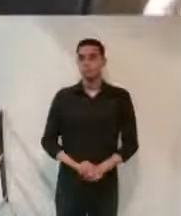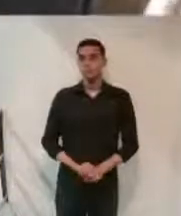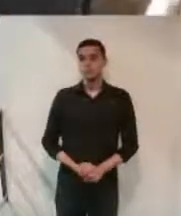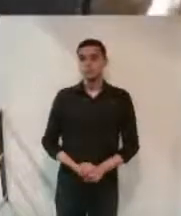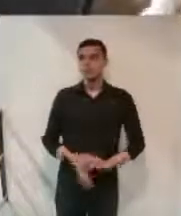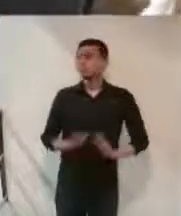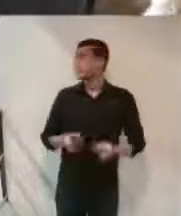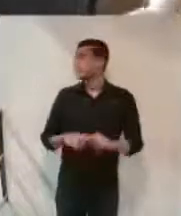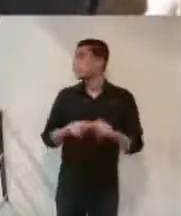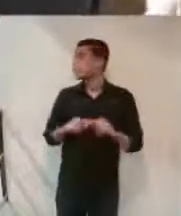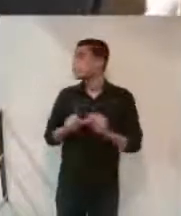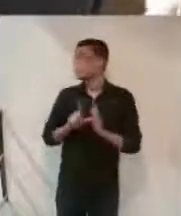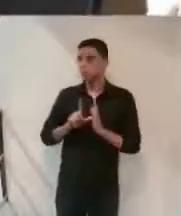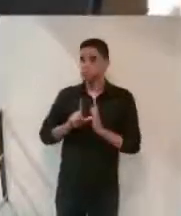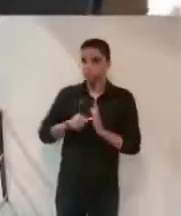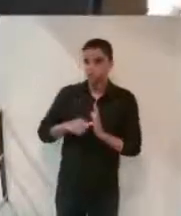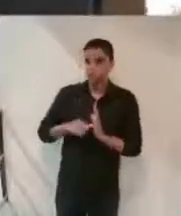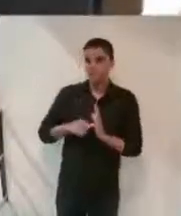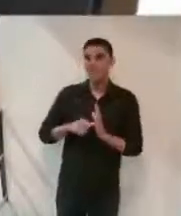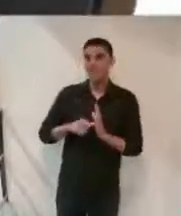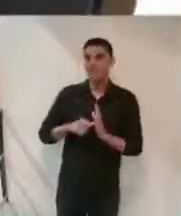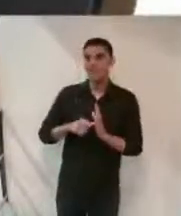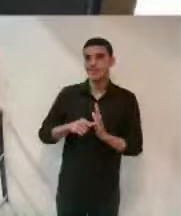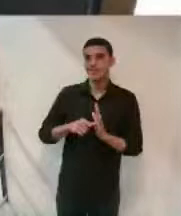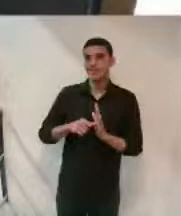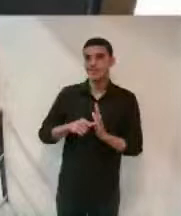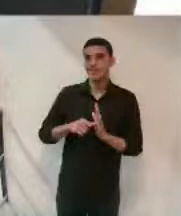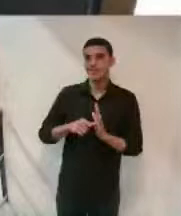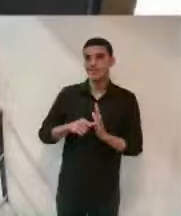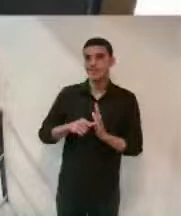um pequeno atraso na programação geral, eu vou...